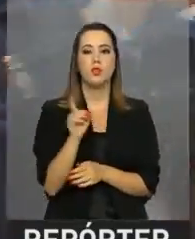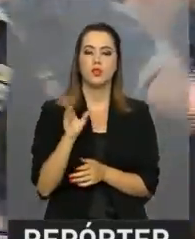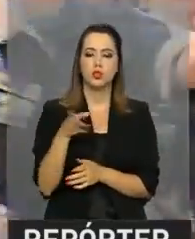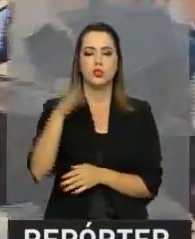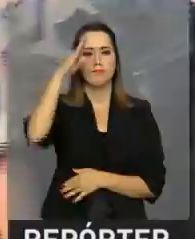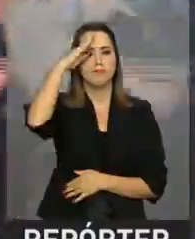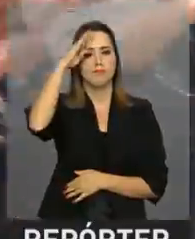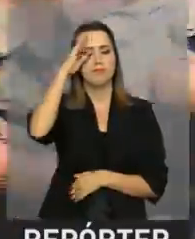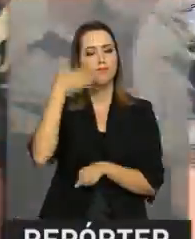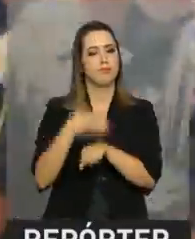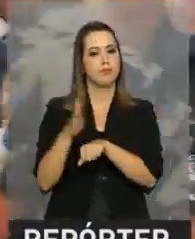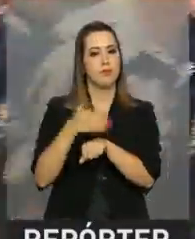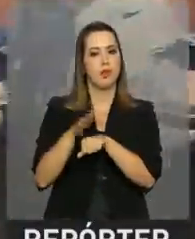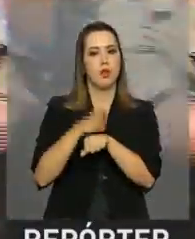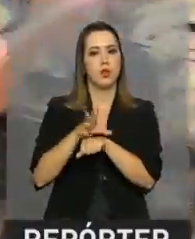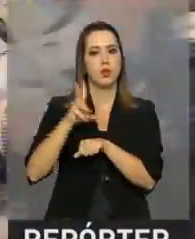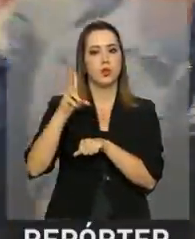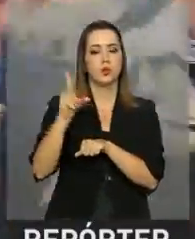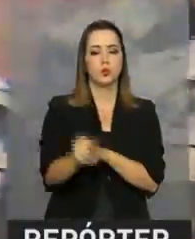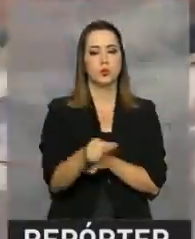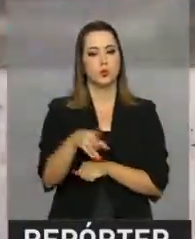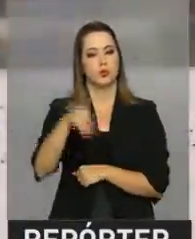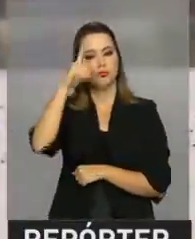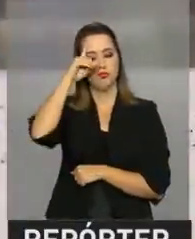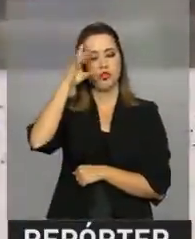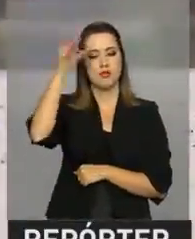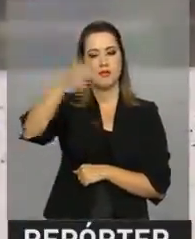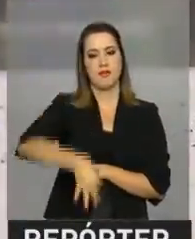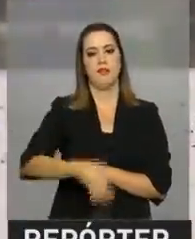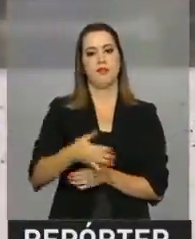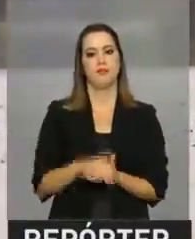que tudo saia certo no dia 7 de setembro.